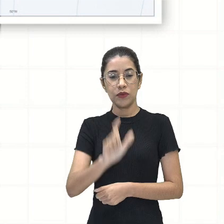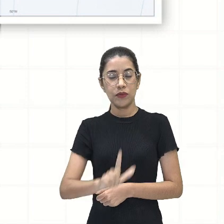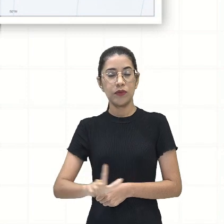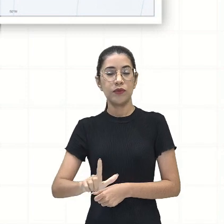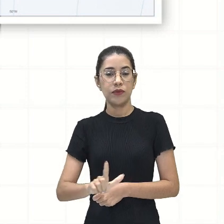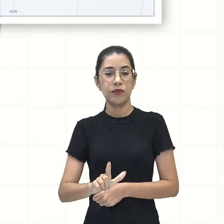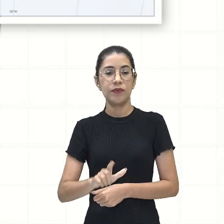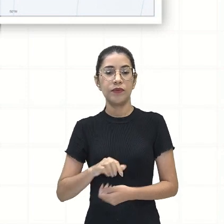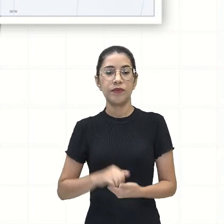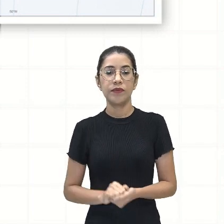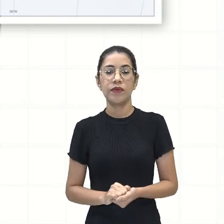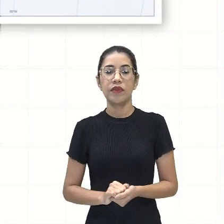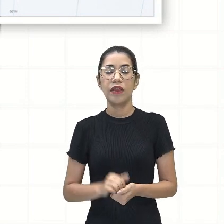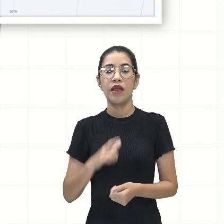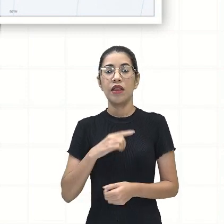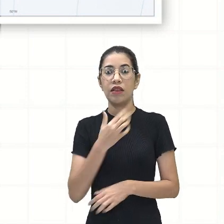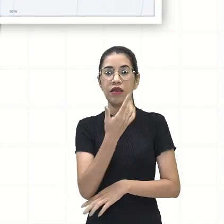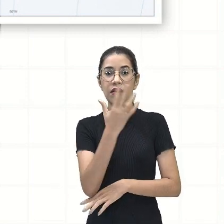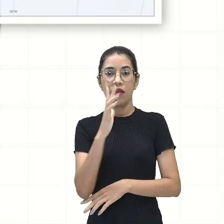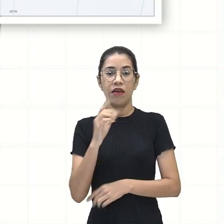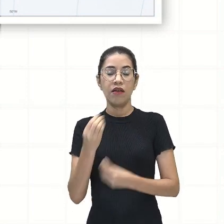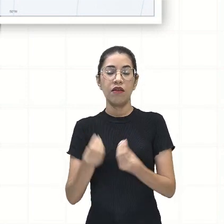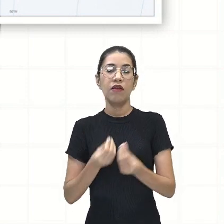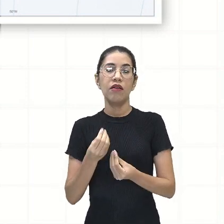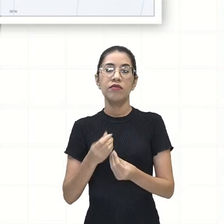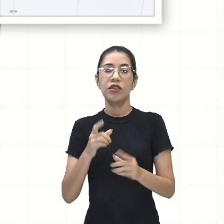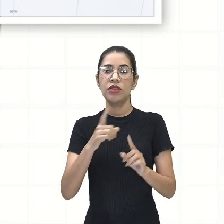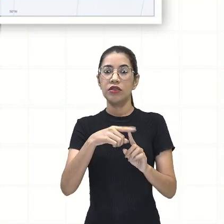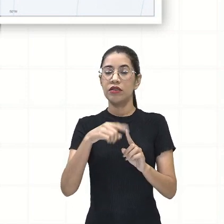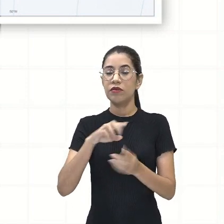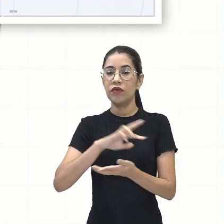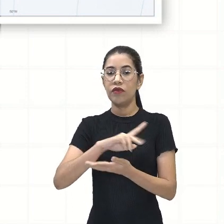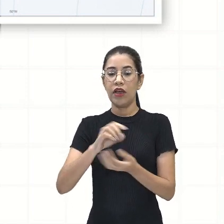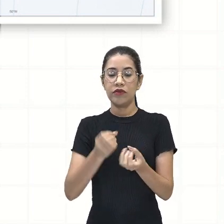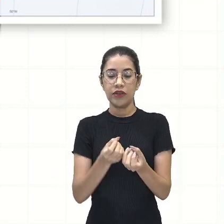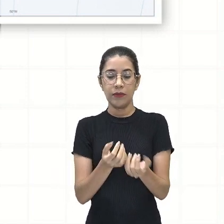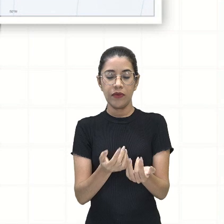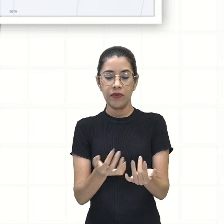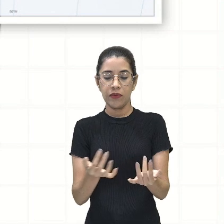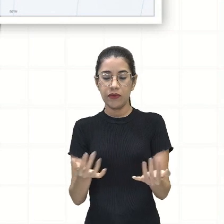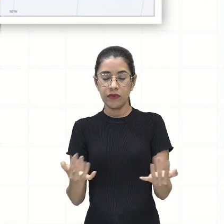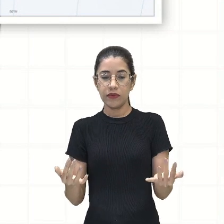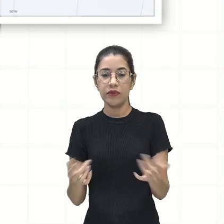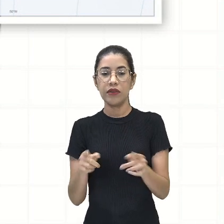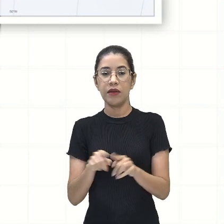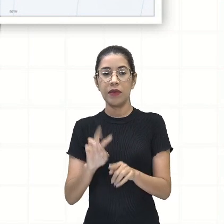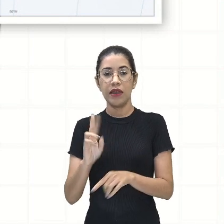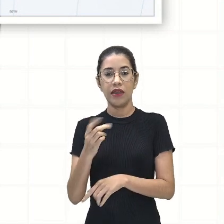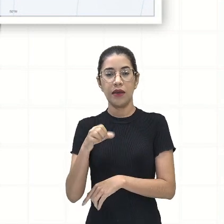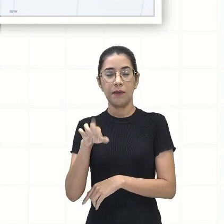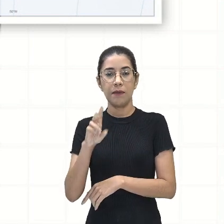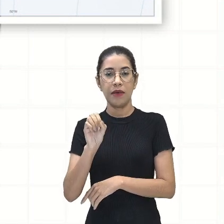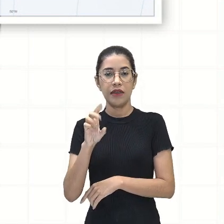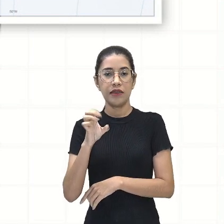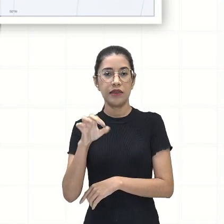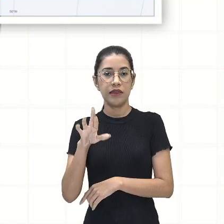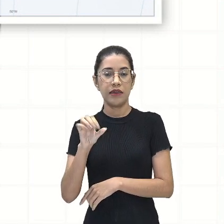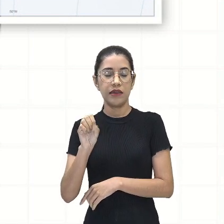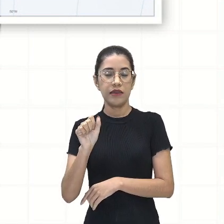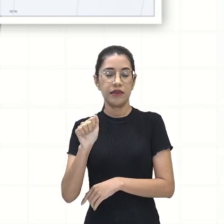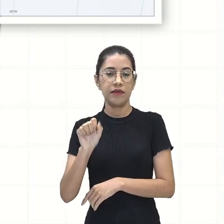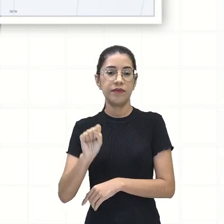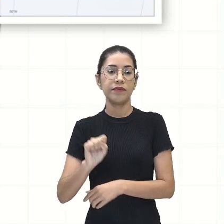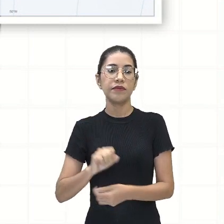Brasil, né? Ele possui uma vegetação formada por espécies de gramíneas e herbáceas, tá? Os pampas,